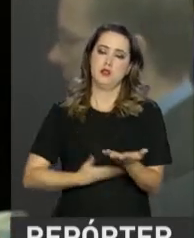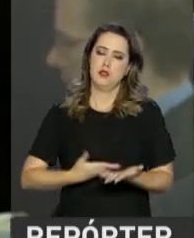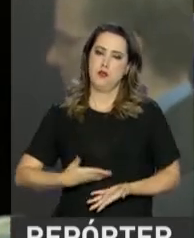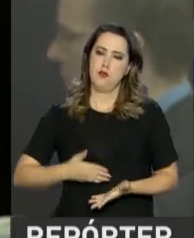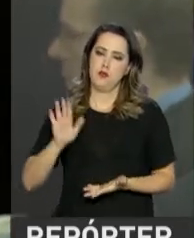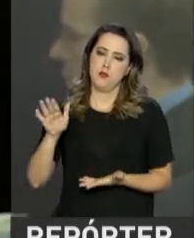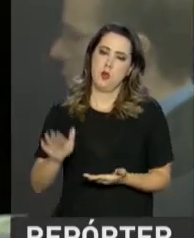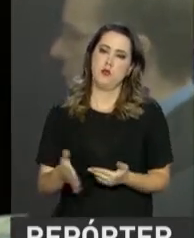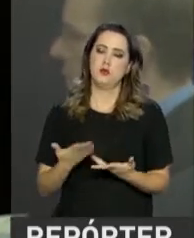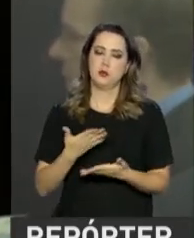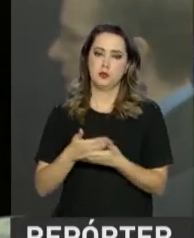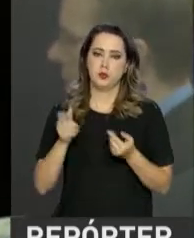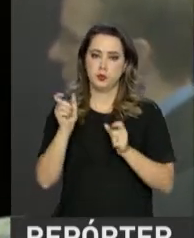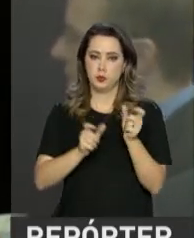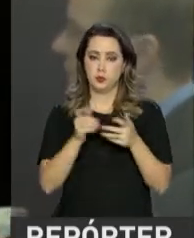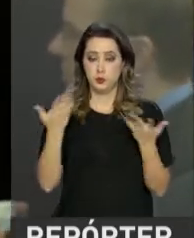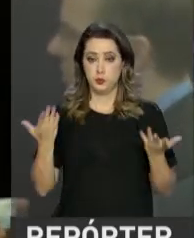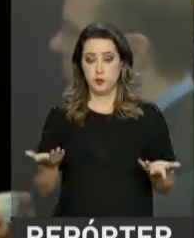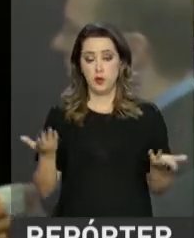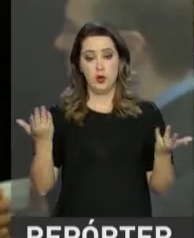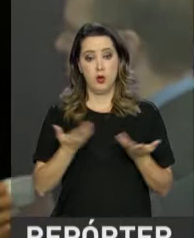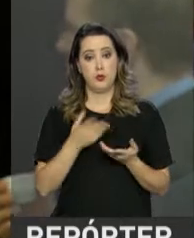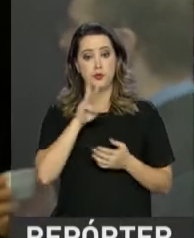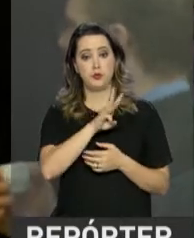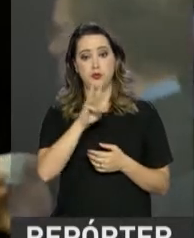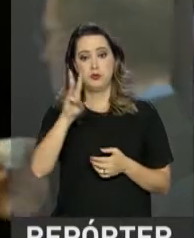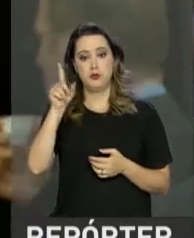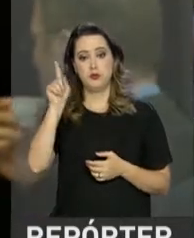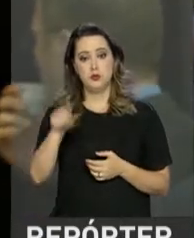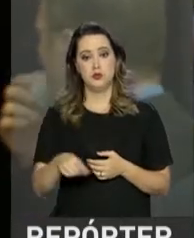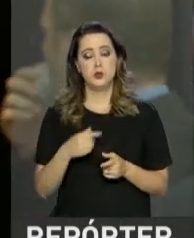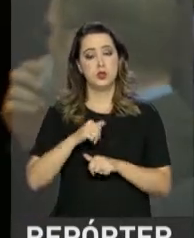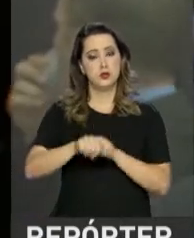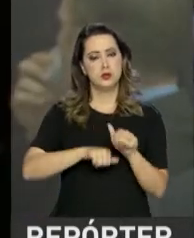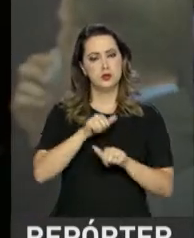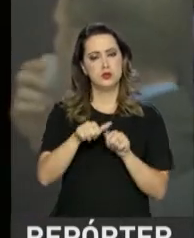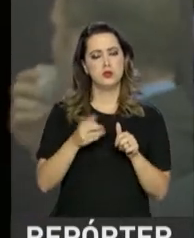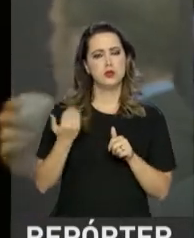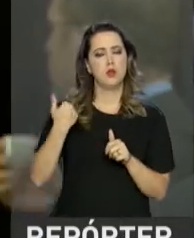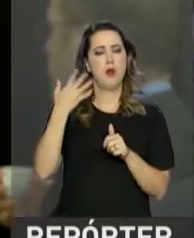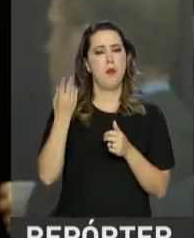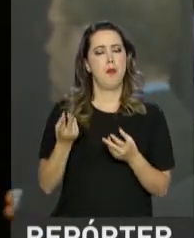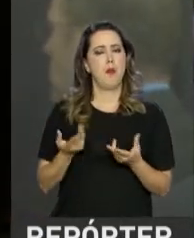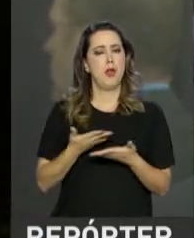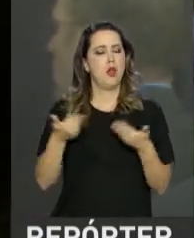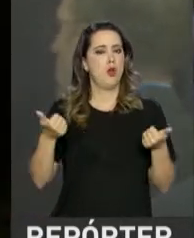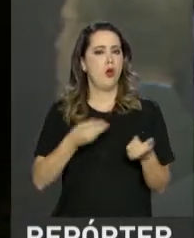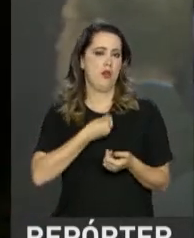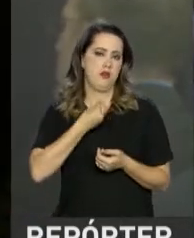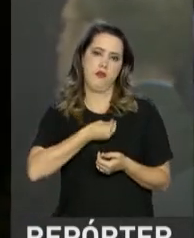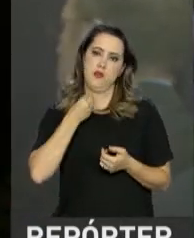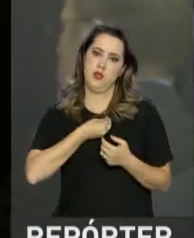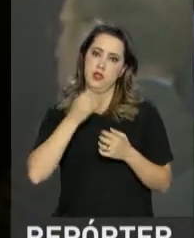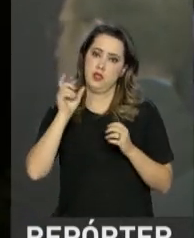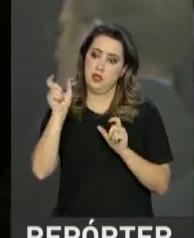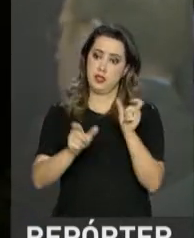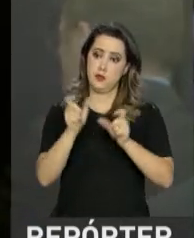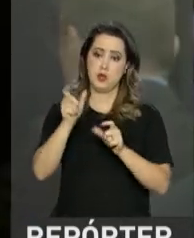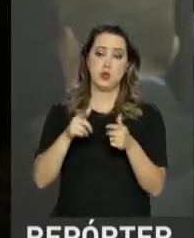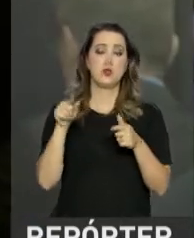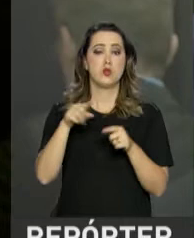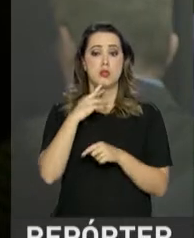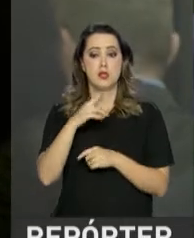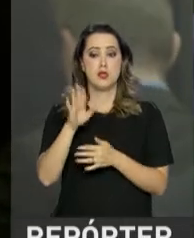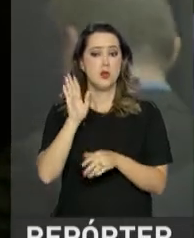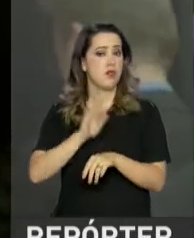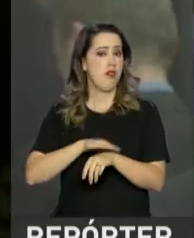efetivo para o cidadão o serviço em plataforma virtual ele gera mais valor para o cidadão ea demanda dele é respondido